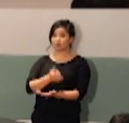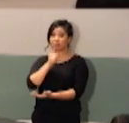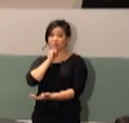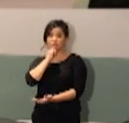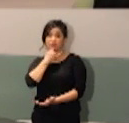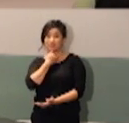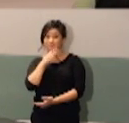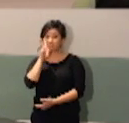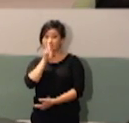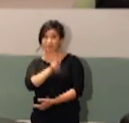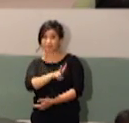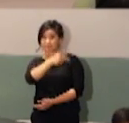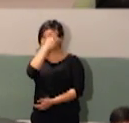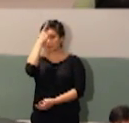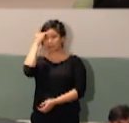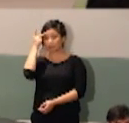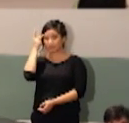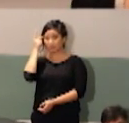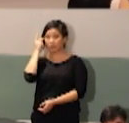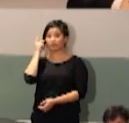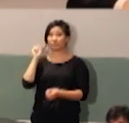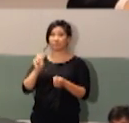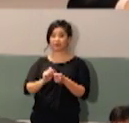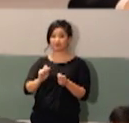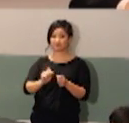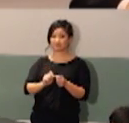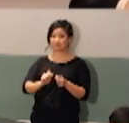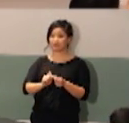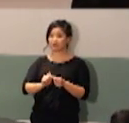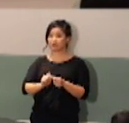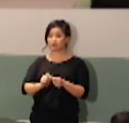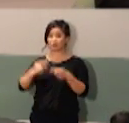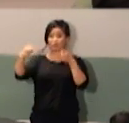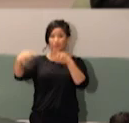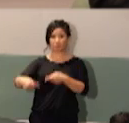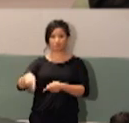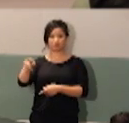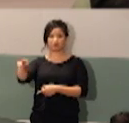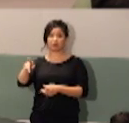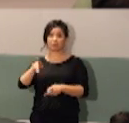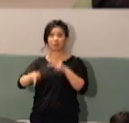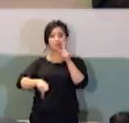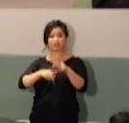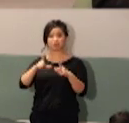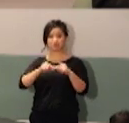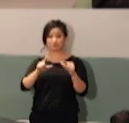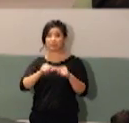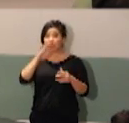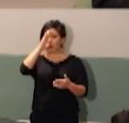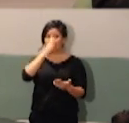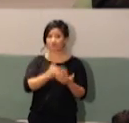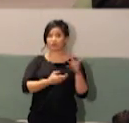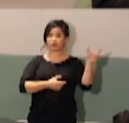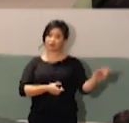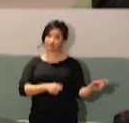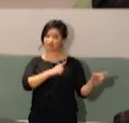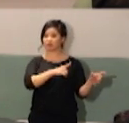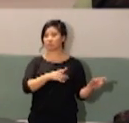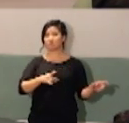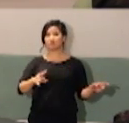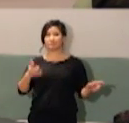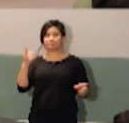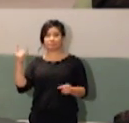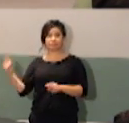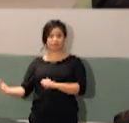Lamentável ver as pessoas traindo a confiança da população de Brasília. E, mais do que isso,